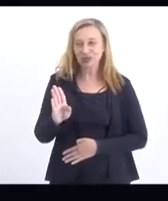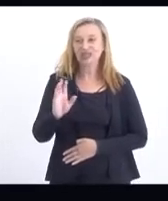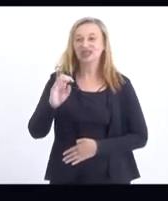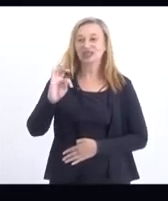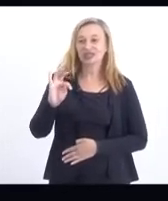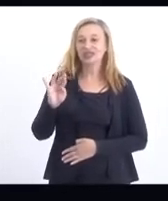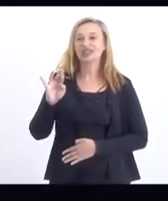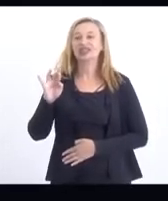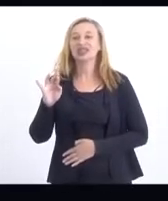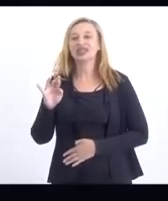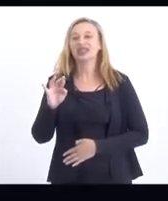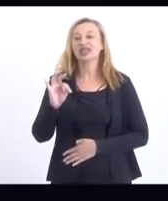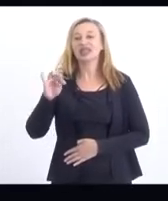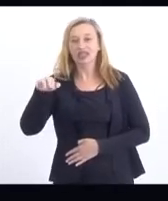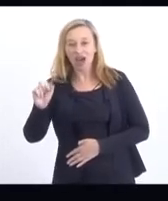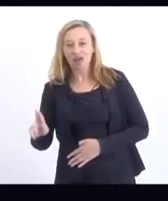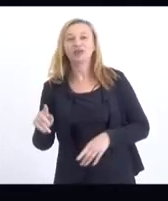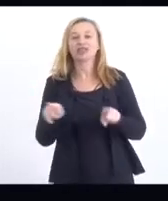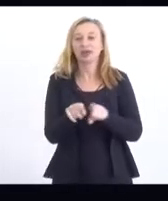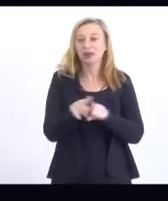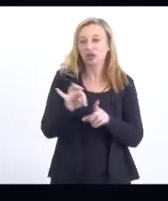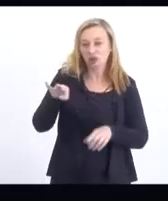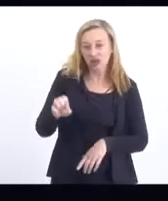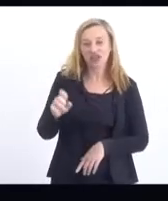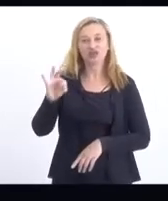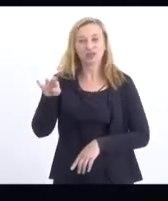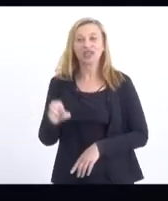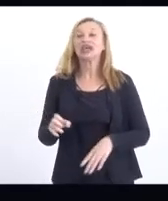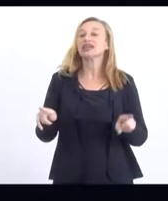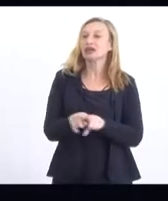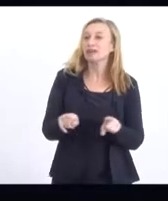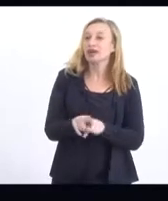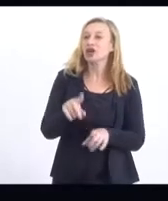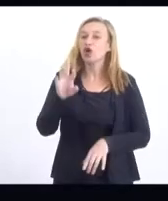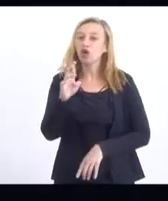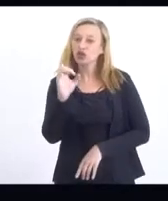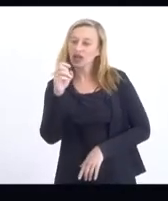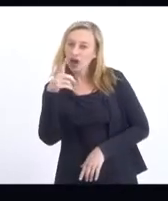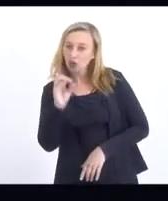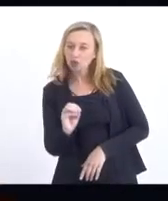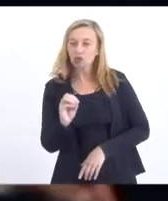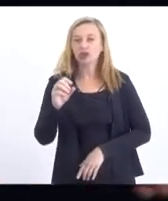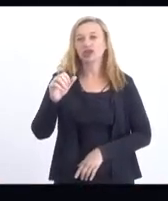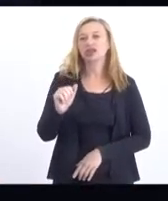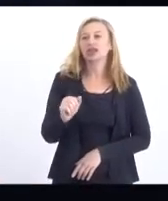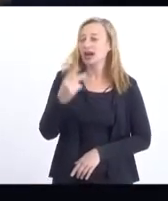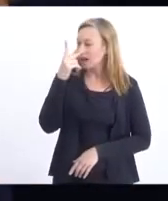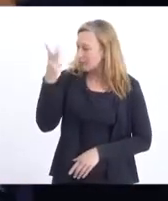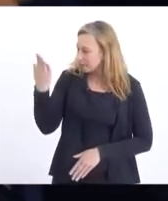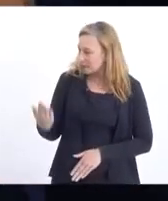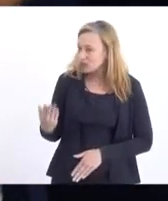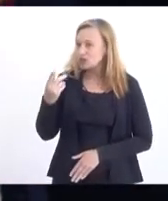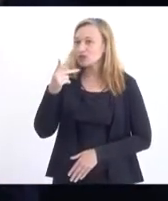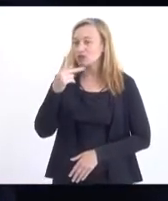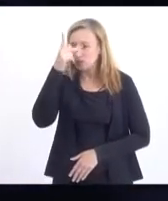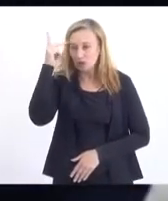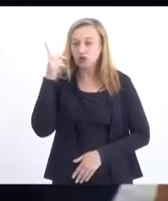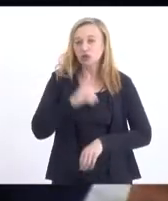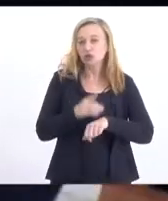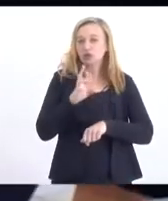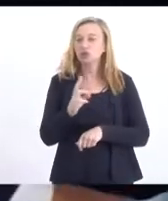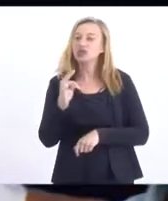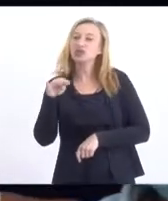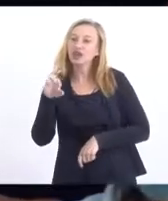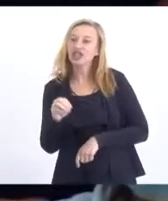Noroeste Fluminense. Quero também dar uma boa tarde ao nosso querido Ronaldo Anquieta, que está aqui conosco. Na pessoa do Dr. Silvestre, quero